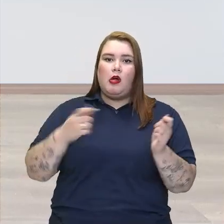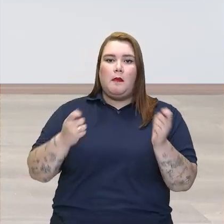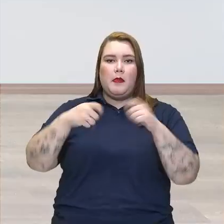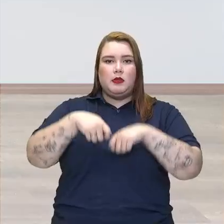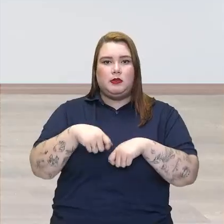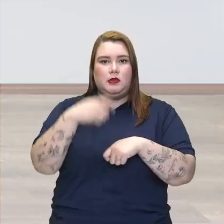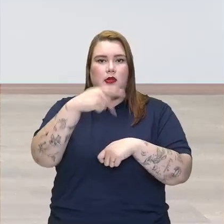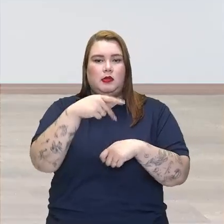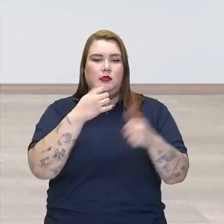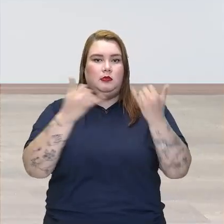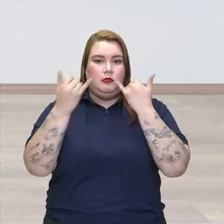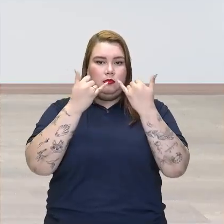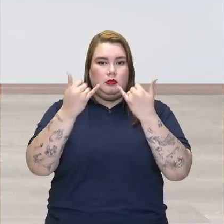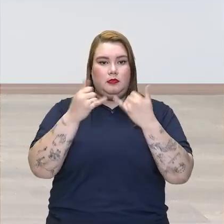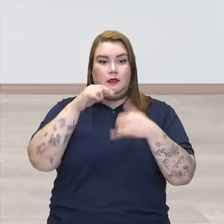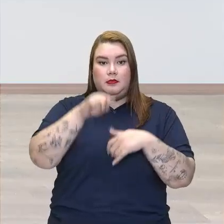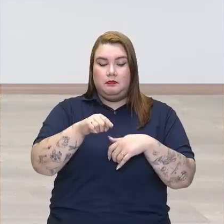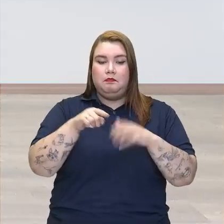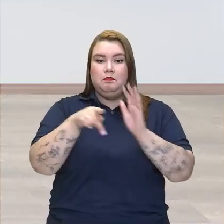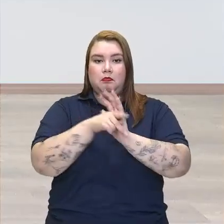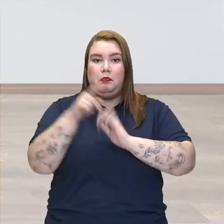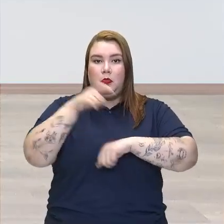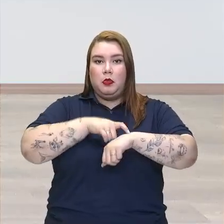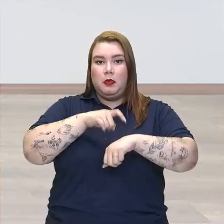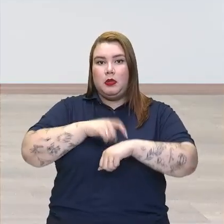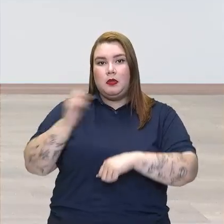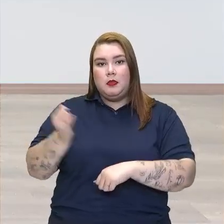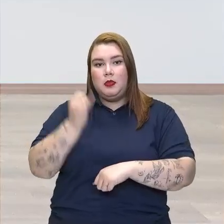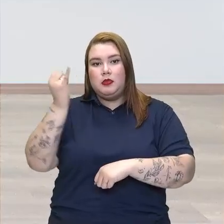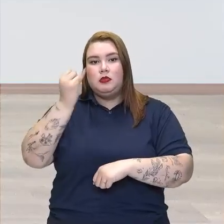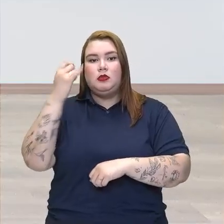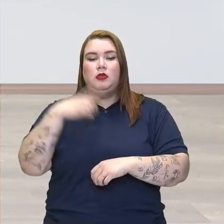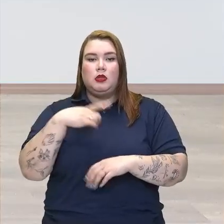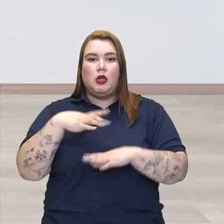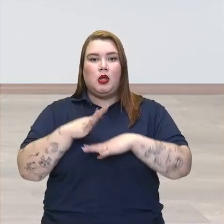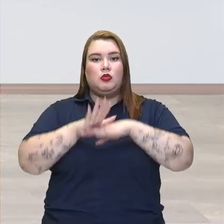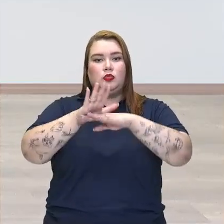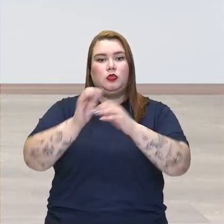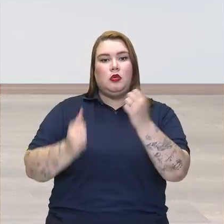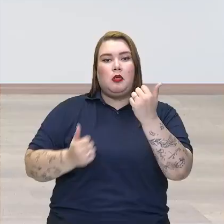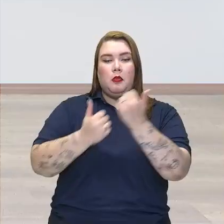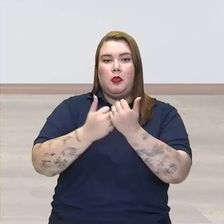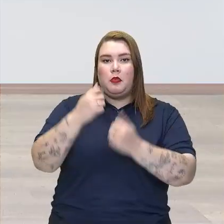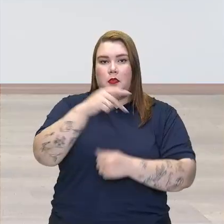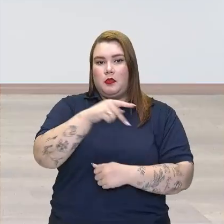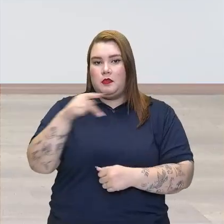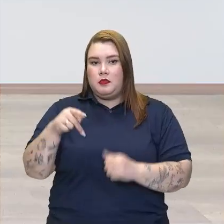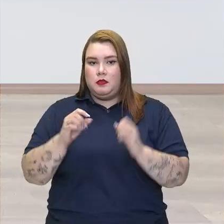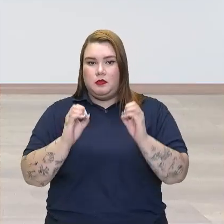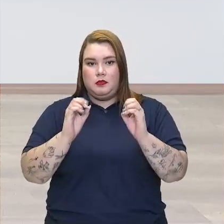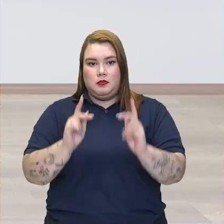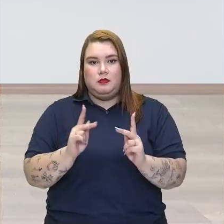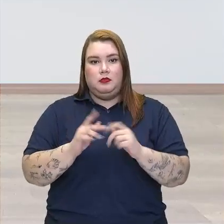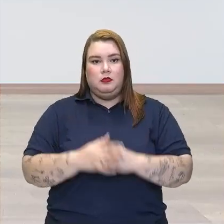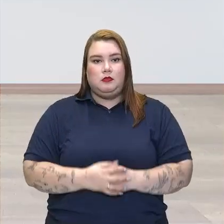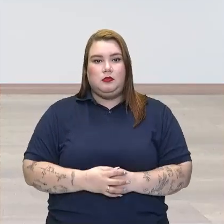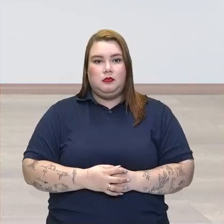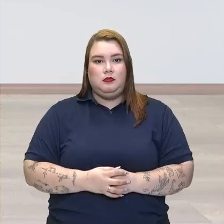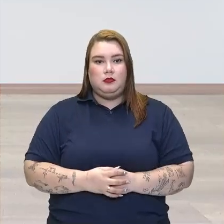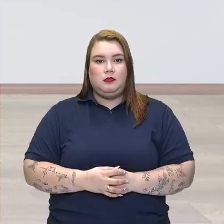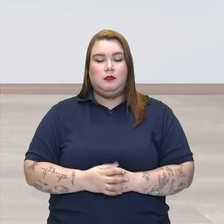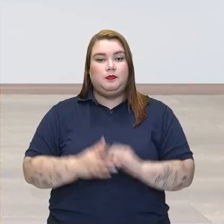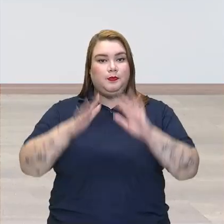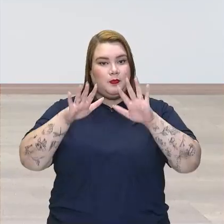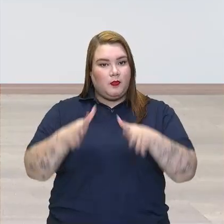E essa avaliação, esse momento, ele vai contar com a mediação do professor que está aí na ponta, tá bom? Então, agora, pegar esse dia